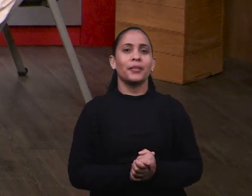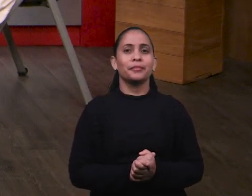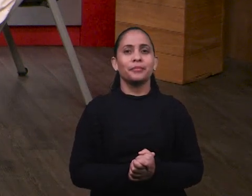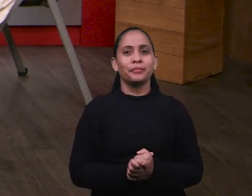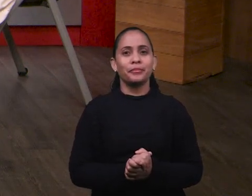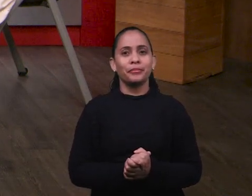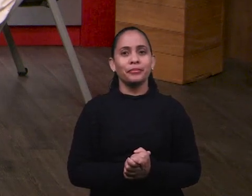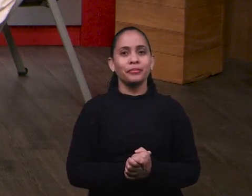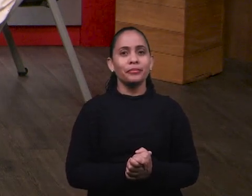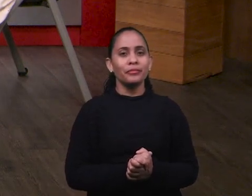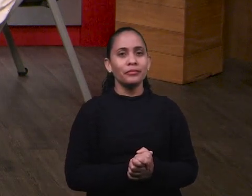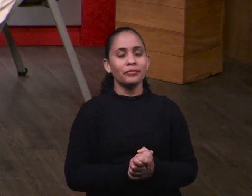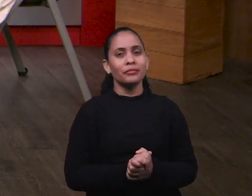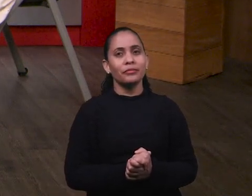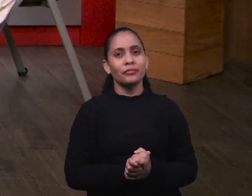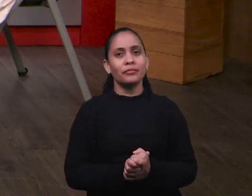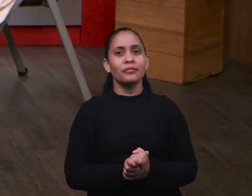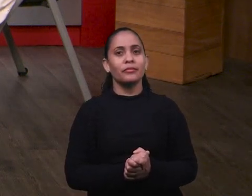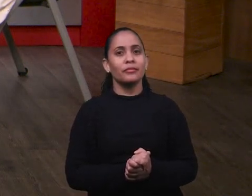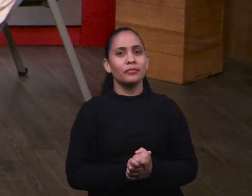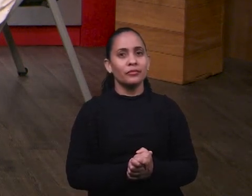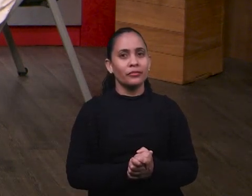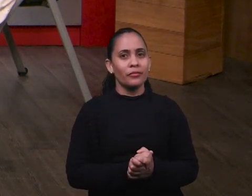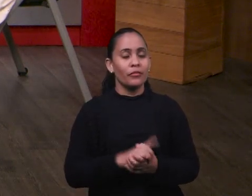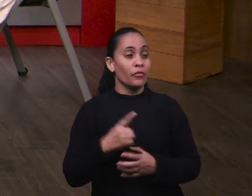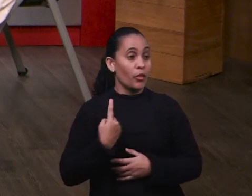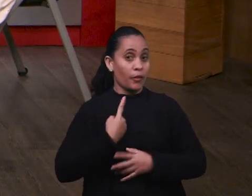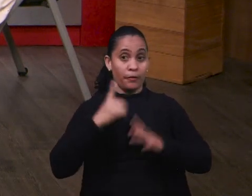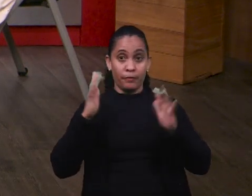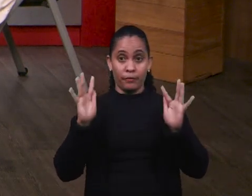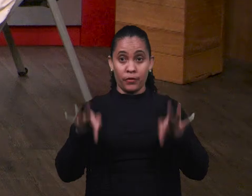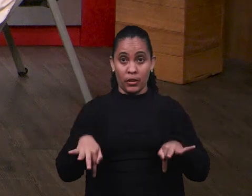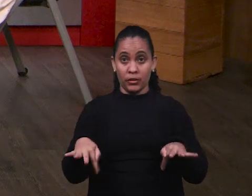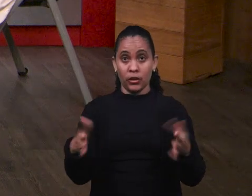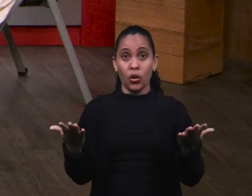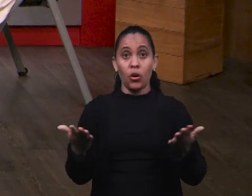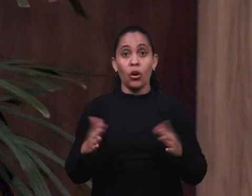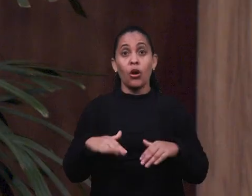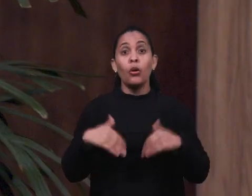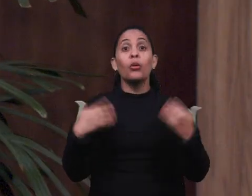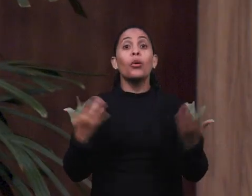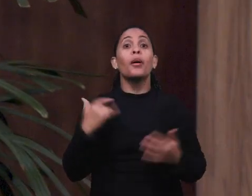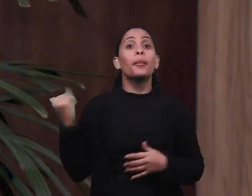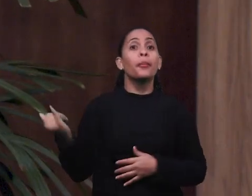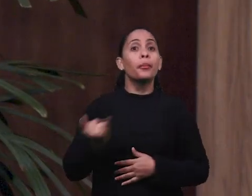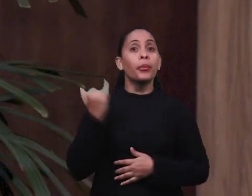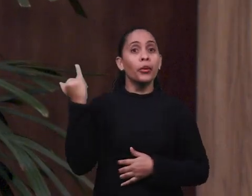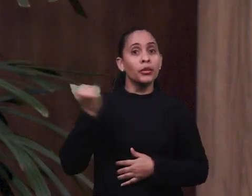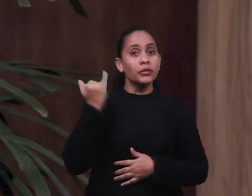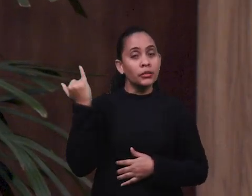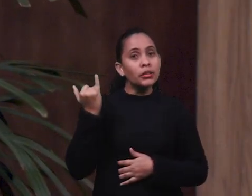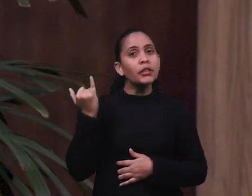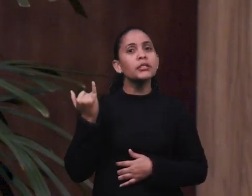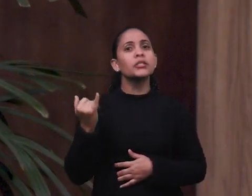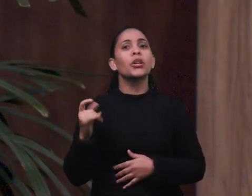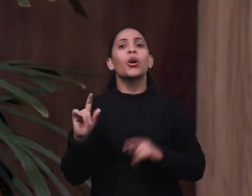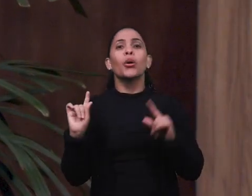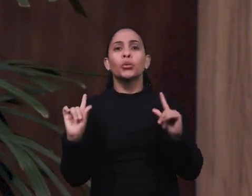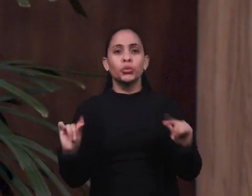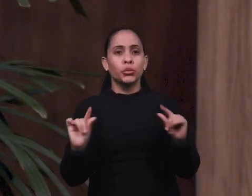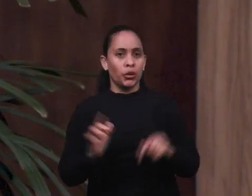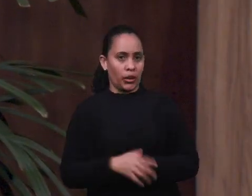Exatamente. Meu Deus. Então, pra gente, né, tá quase finalizando, qual a importância da nutrição, né, para